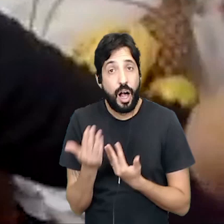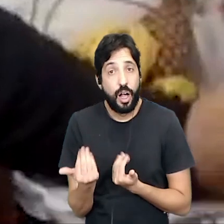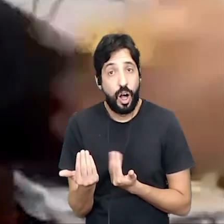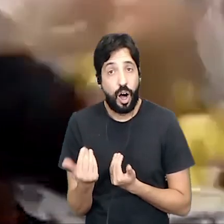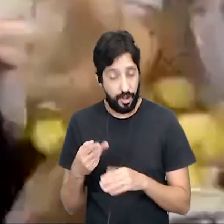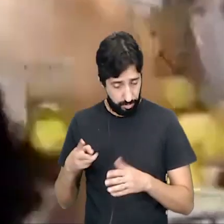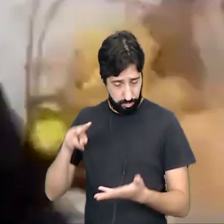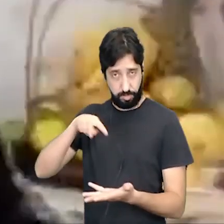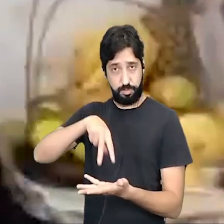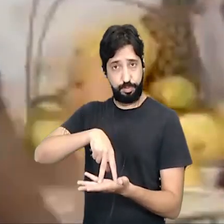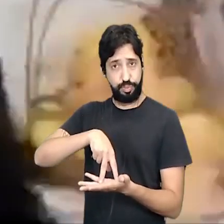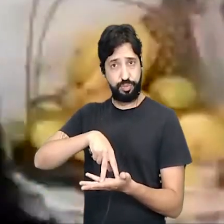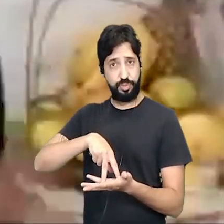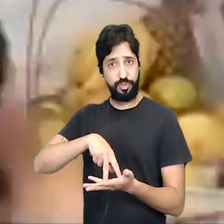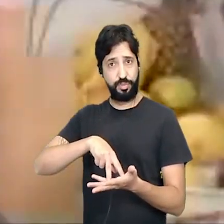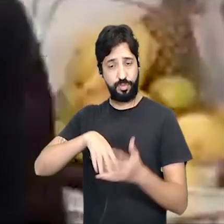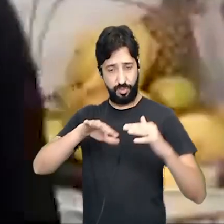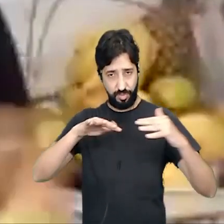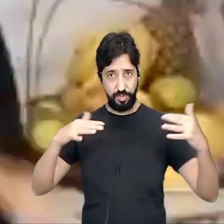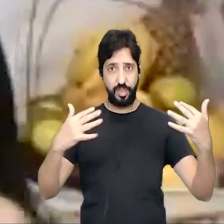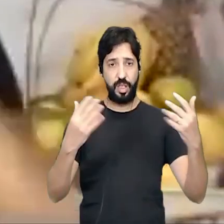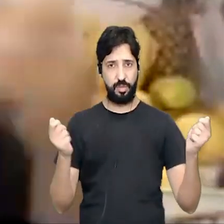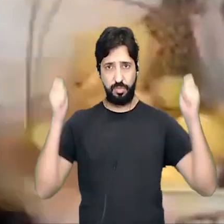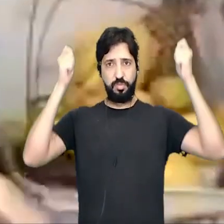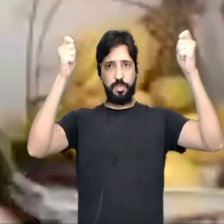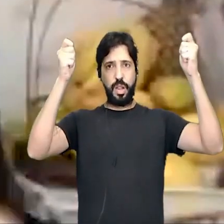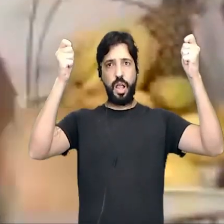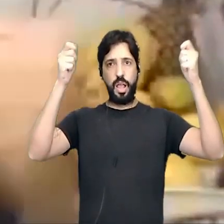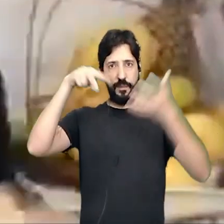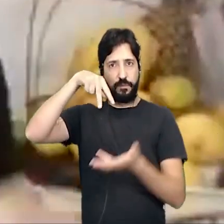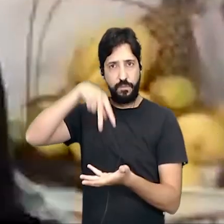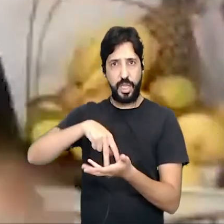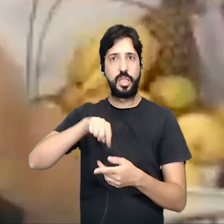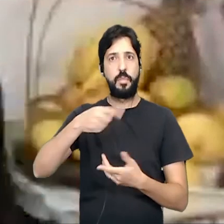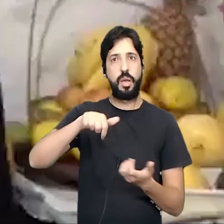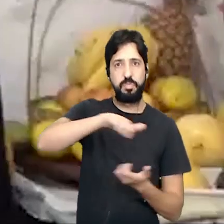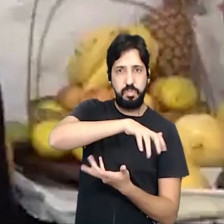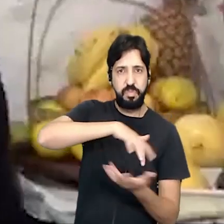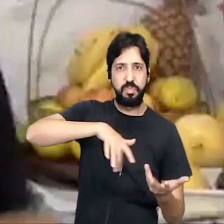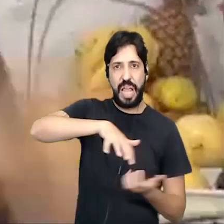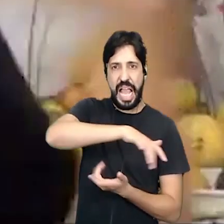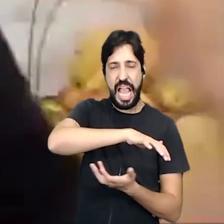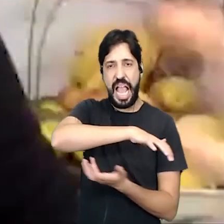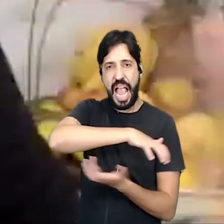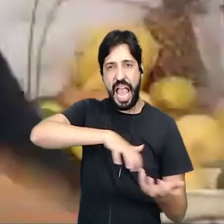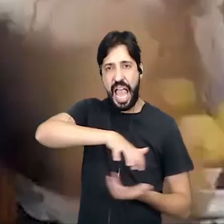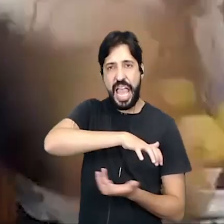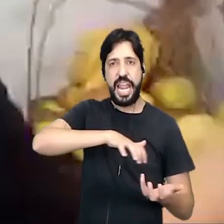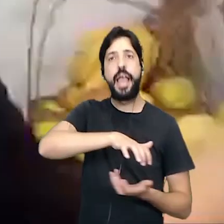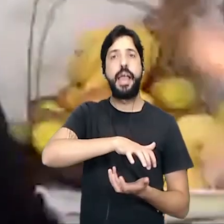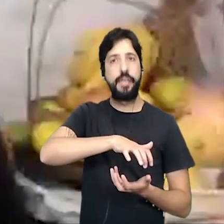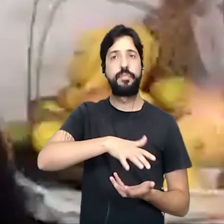internet. Não, é uma menina nova que vai lá na frente do plenário e coloca uma placa e fica ali, e de repente produz uma